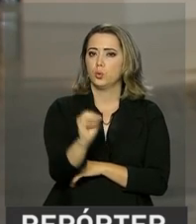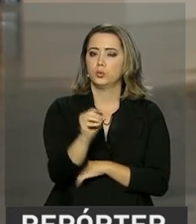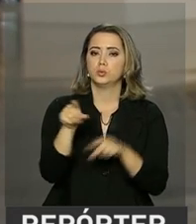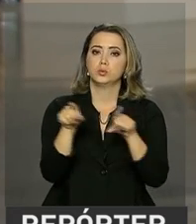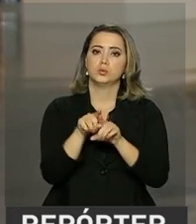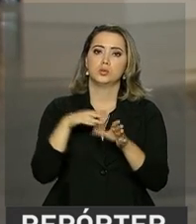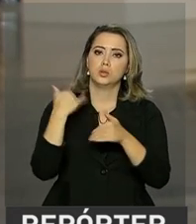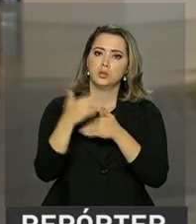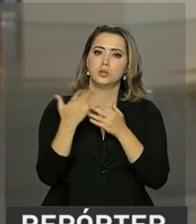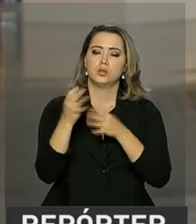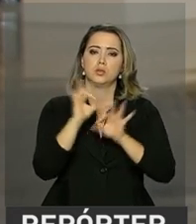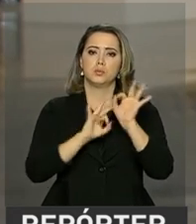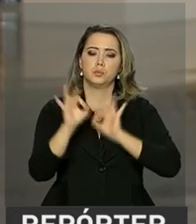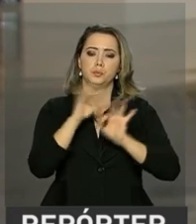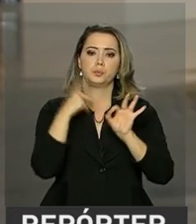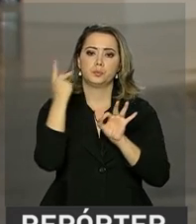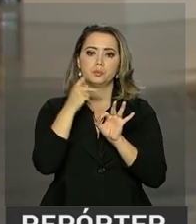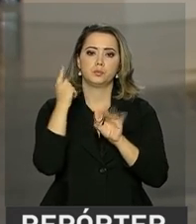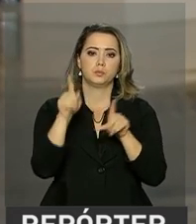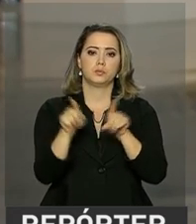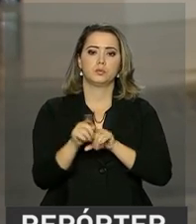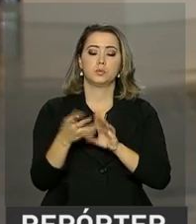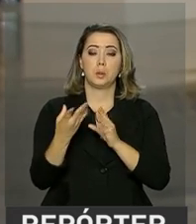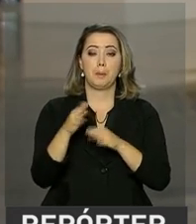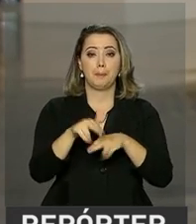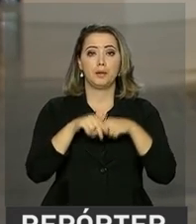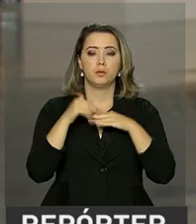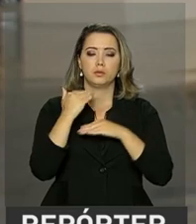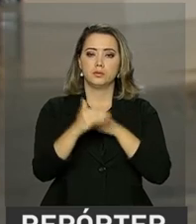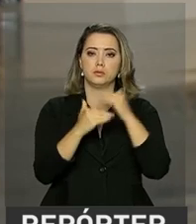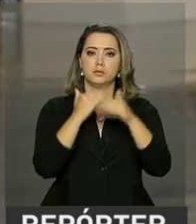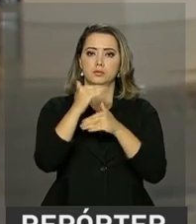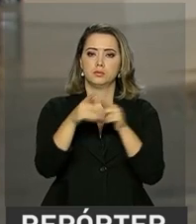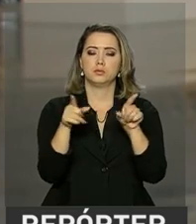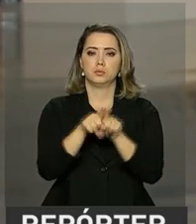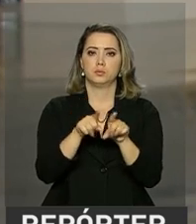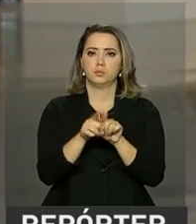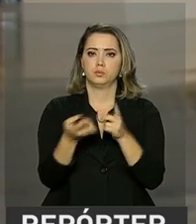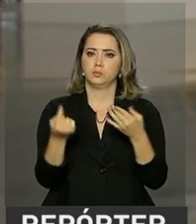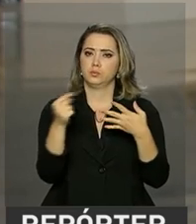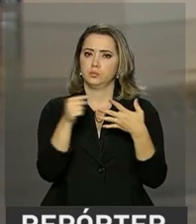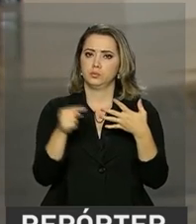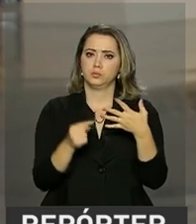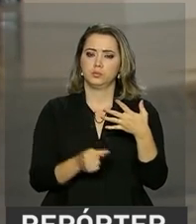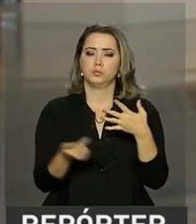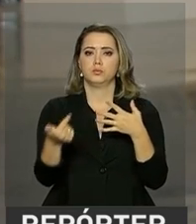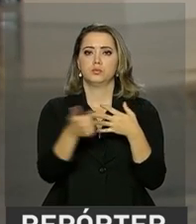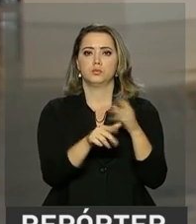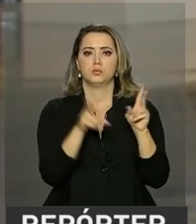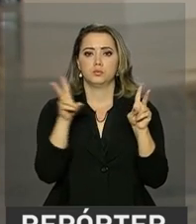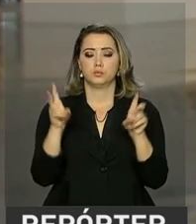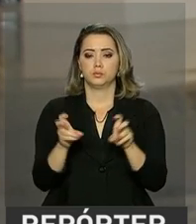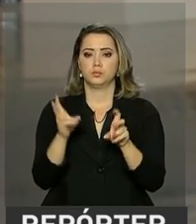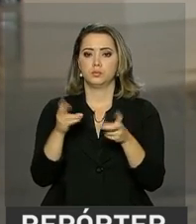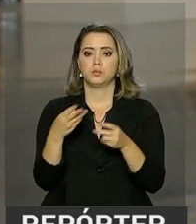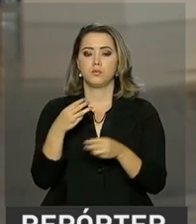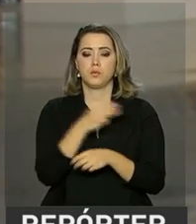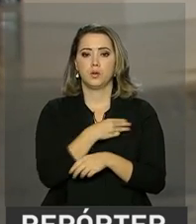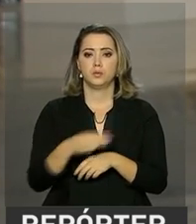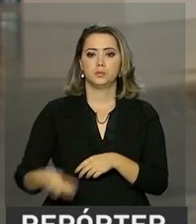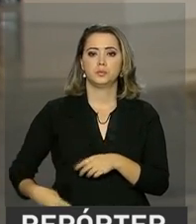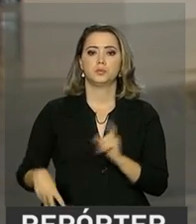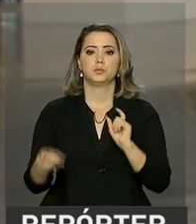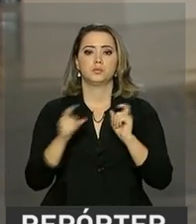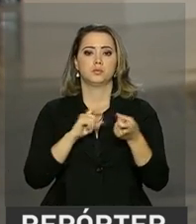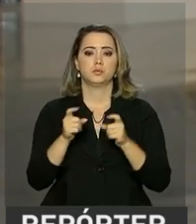desenvolvimento de políticas públicas em prol do crescimento e também relativas a outros temas o ministro da Fazenda